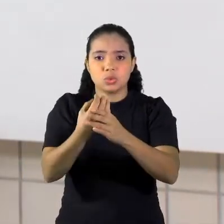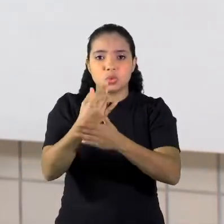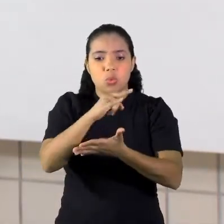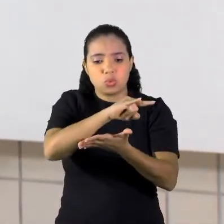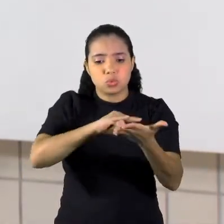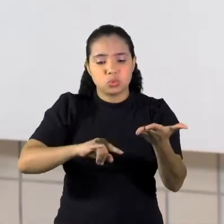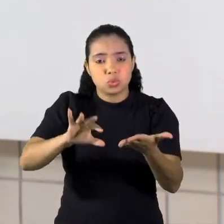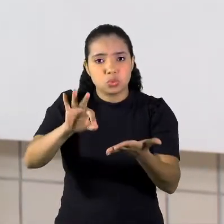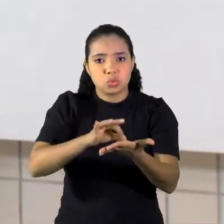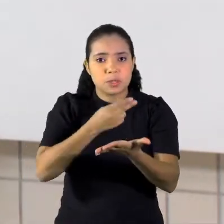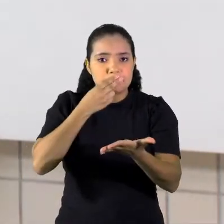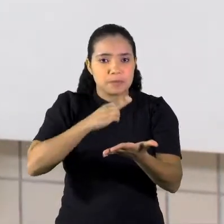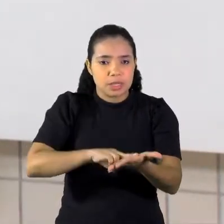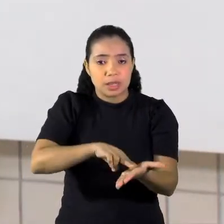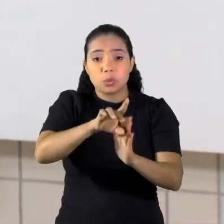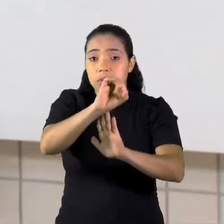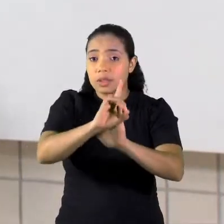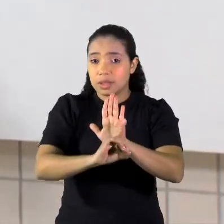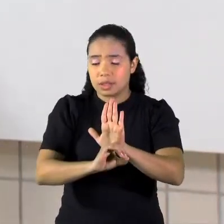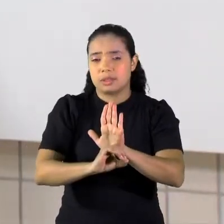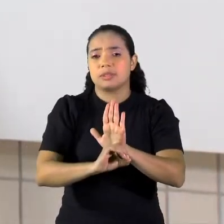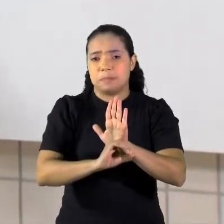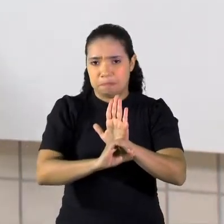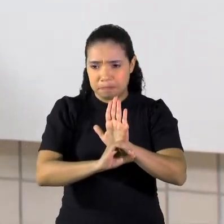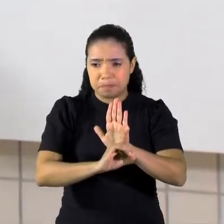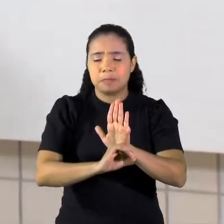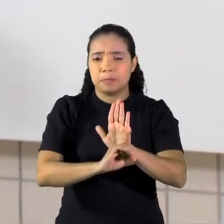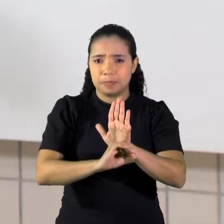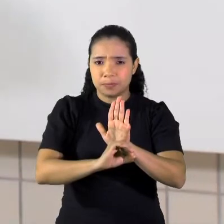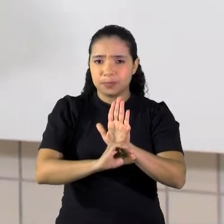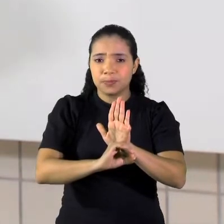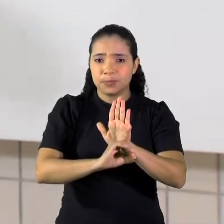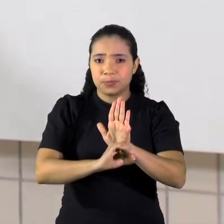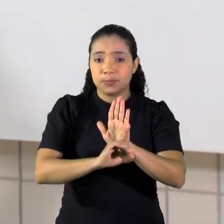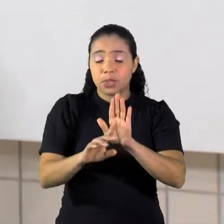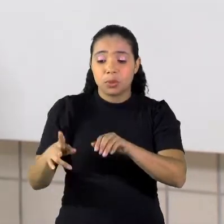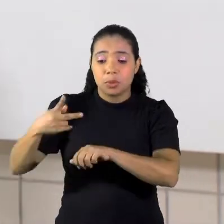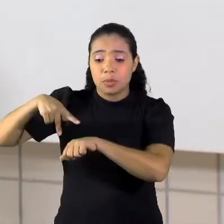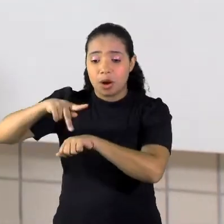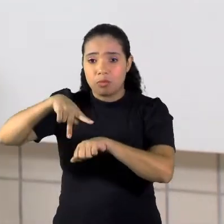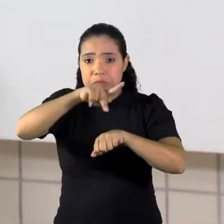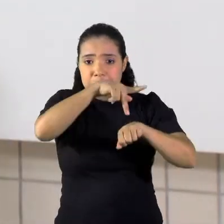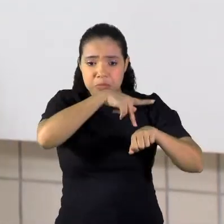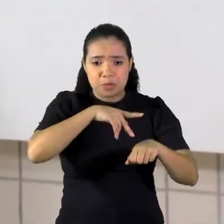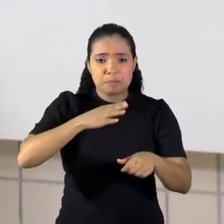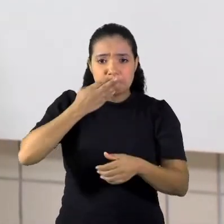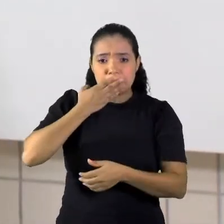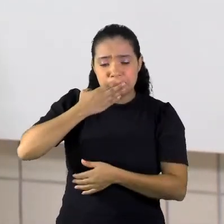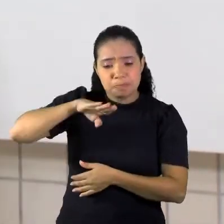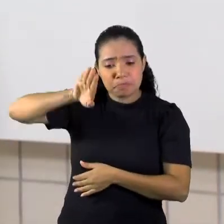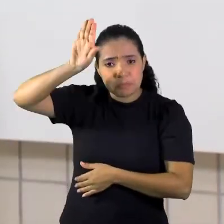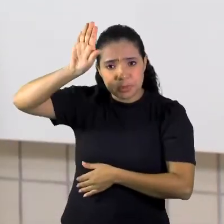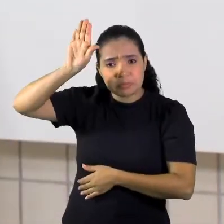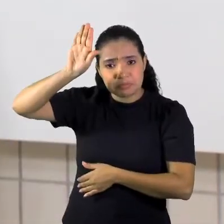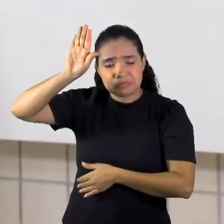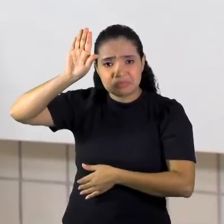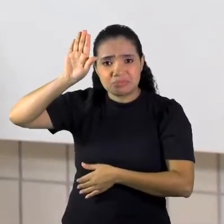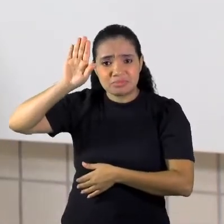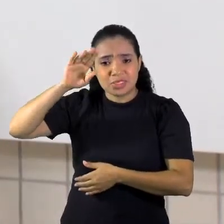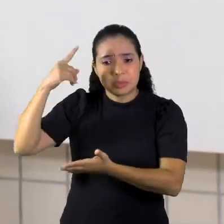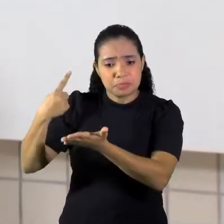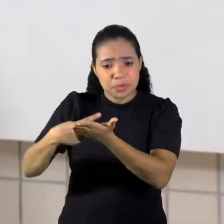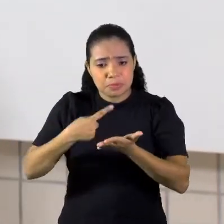carta, uma declaração, e nessa declaração os países se comprometem a cumprir com